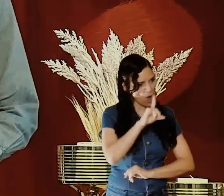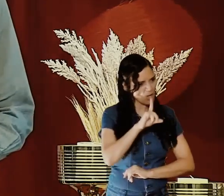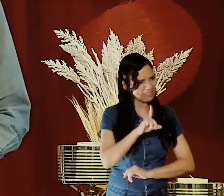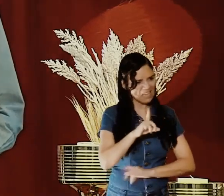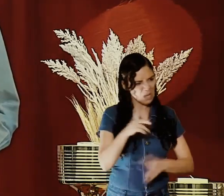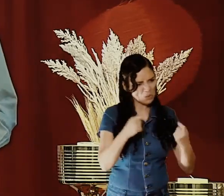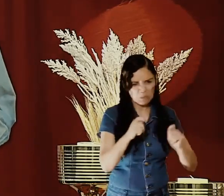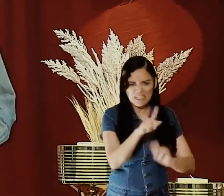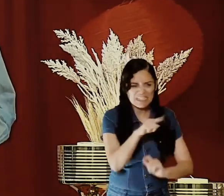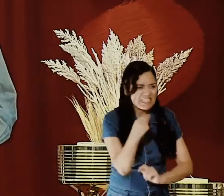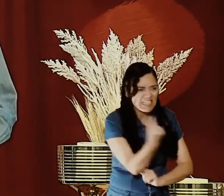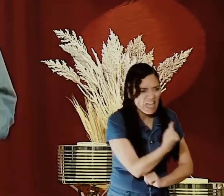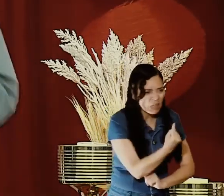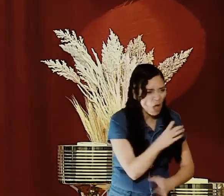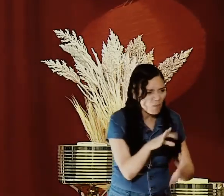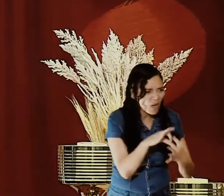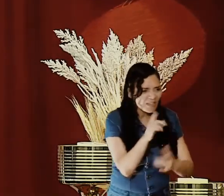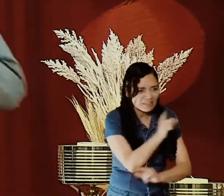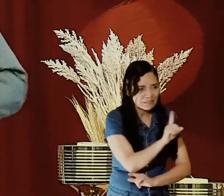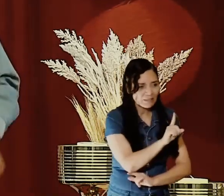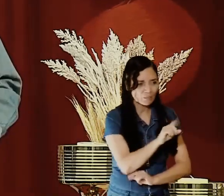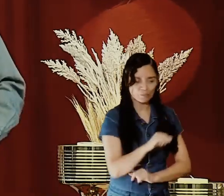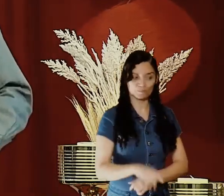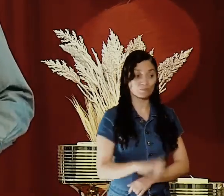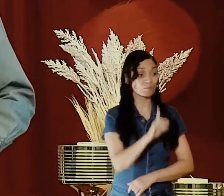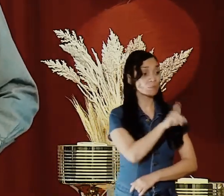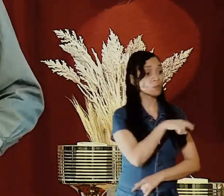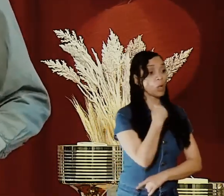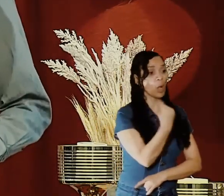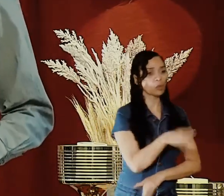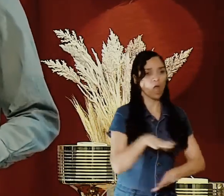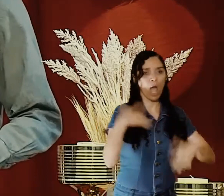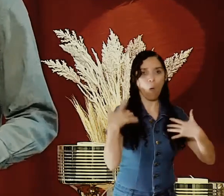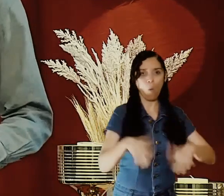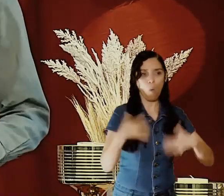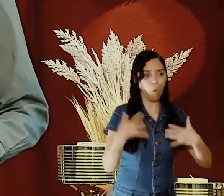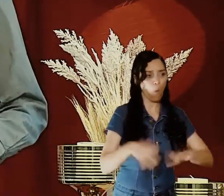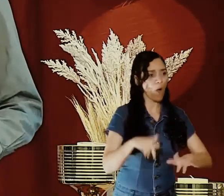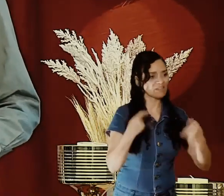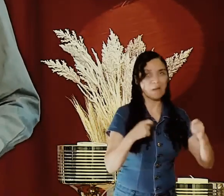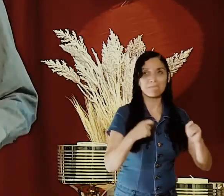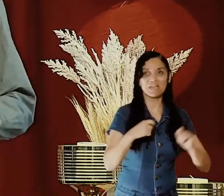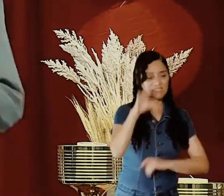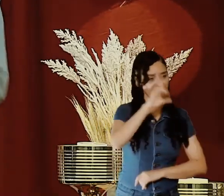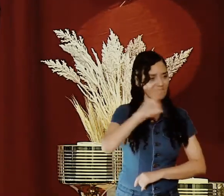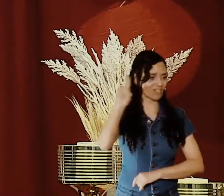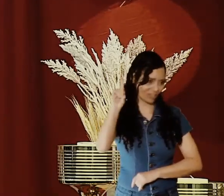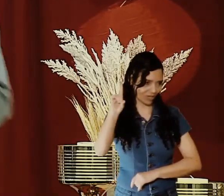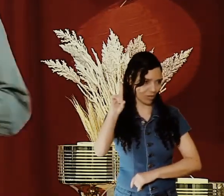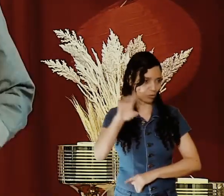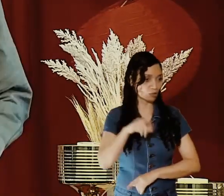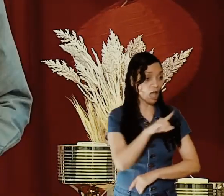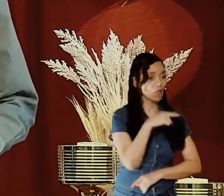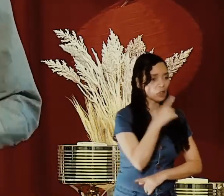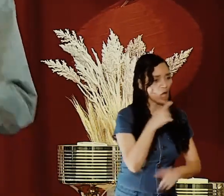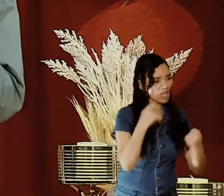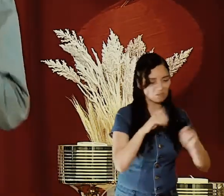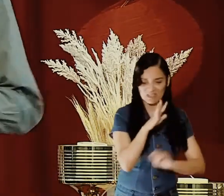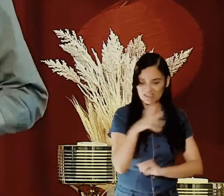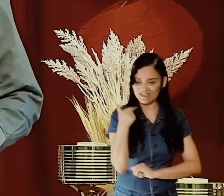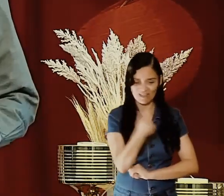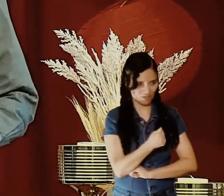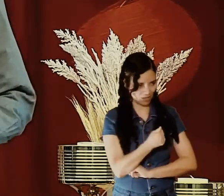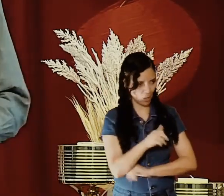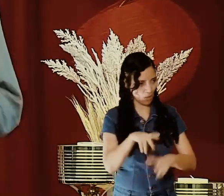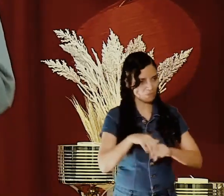salvar. Nós é que precisamos desesperadamente dele. E ele, no seu amor, na